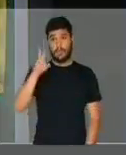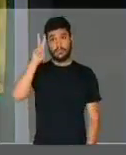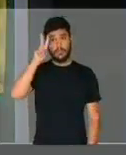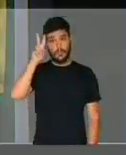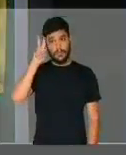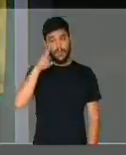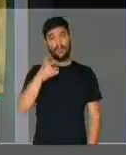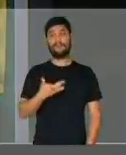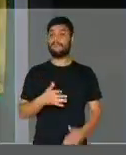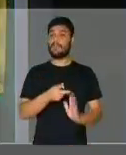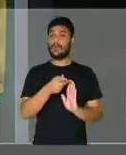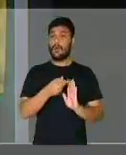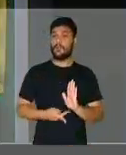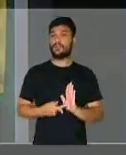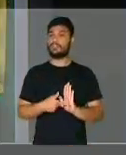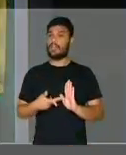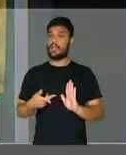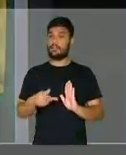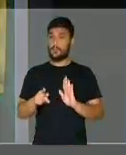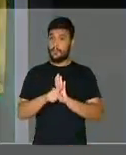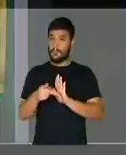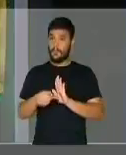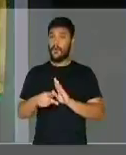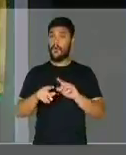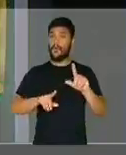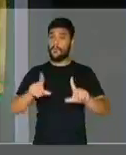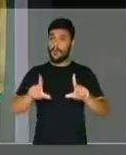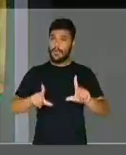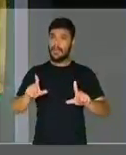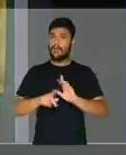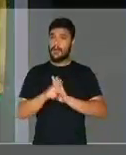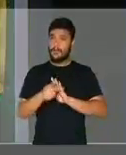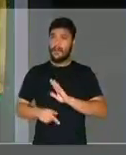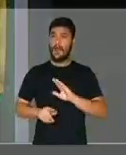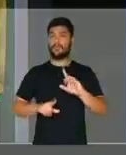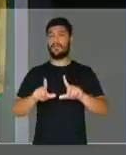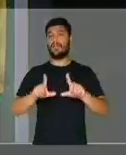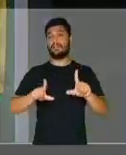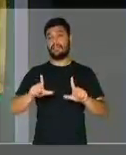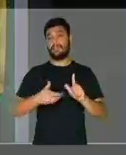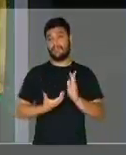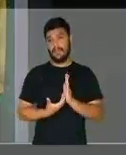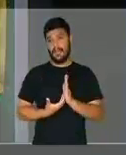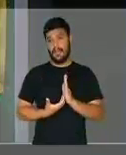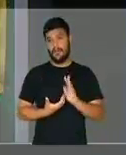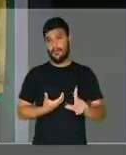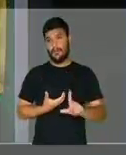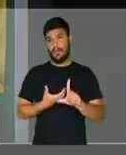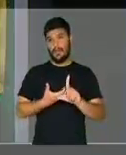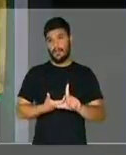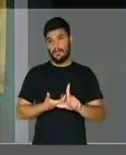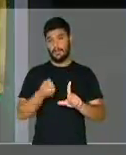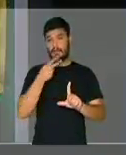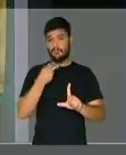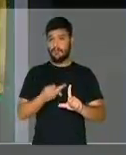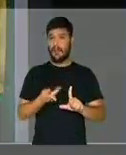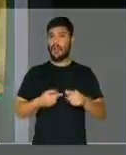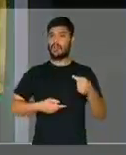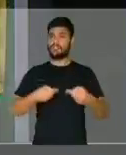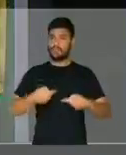o programa Participação Popular, aqui na TV Câmara, debatemos a revisão dos rótulos de alimentos com a população e